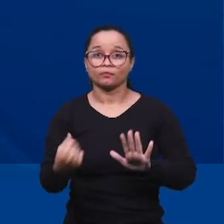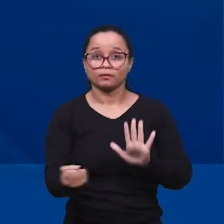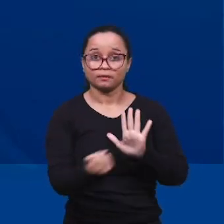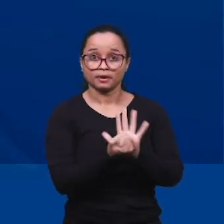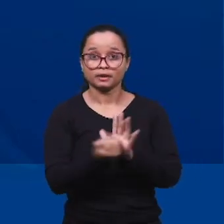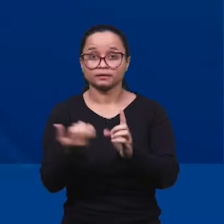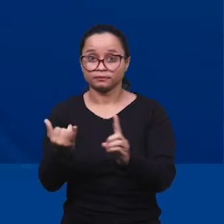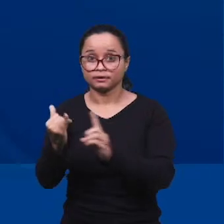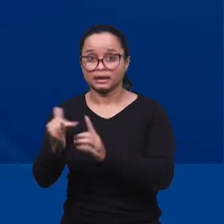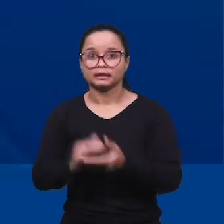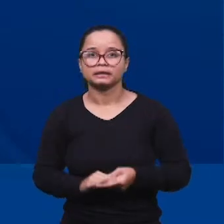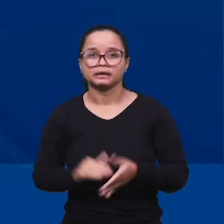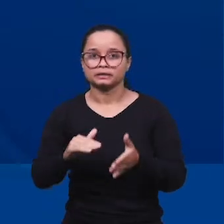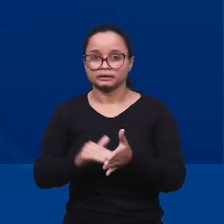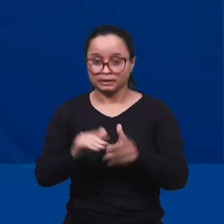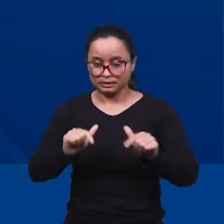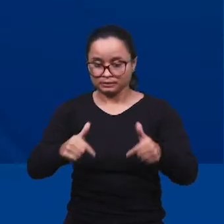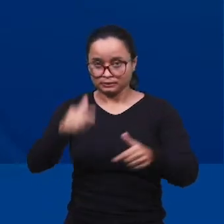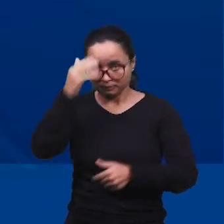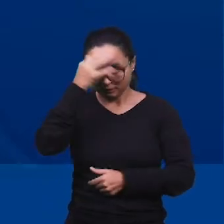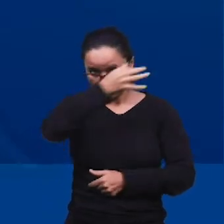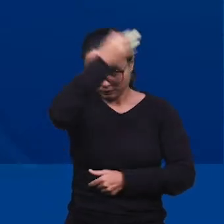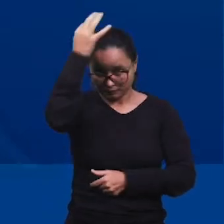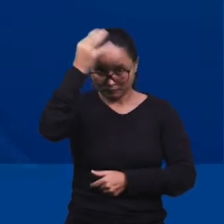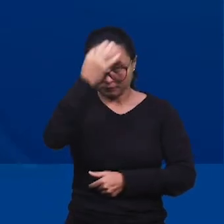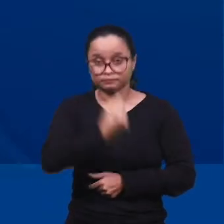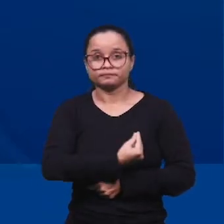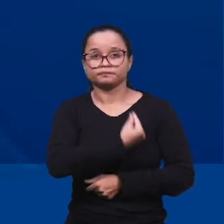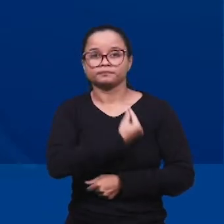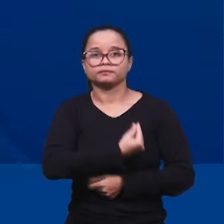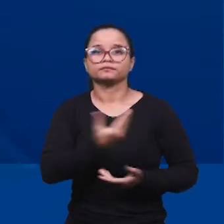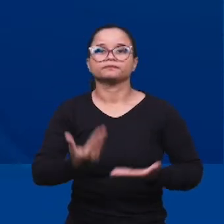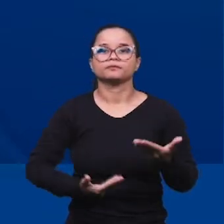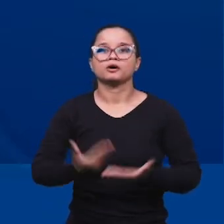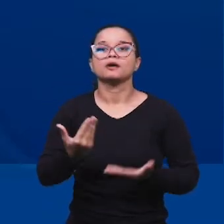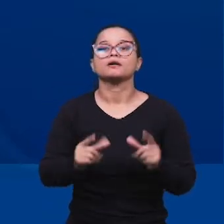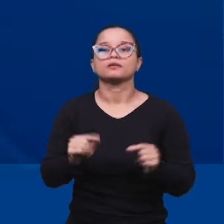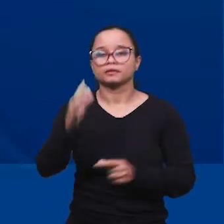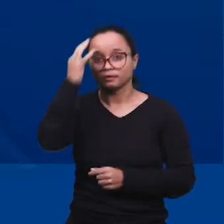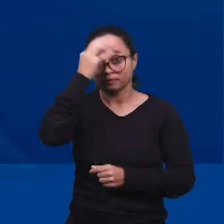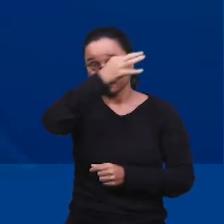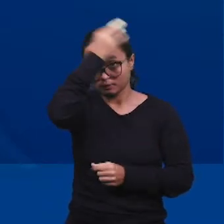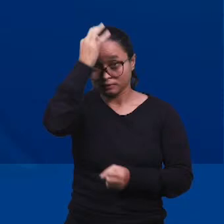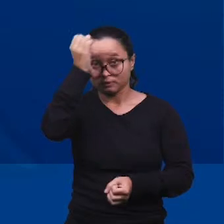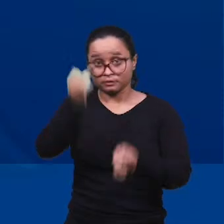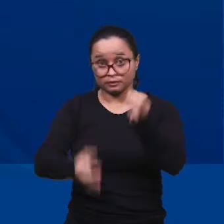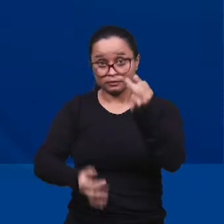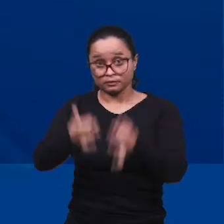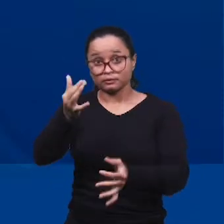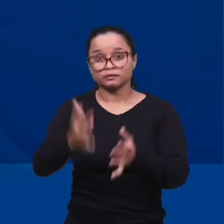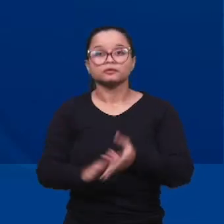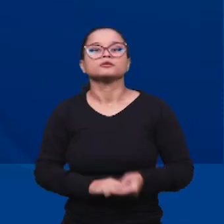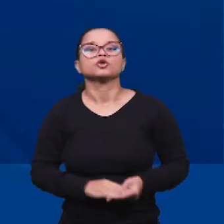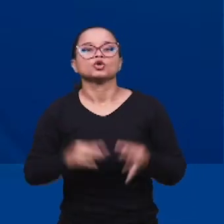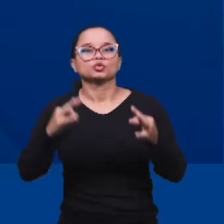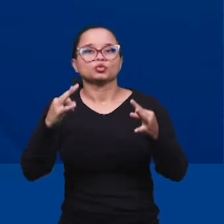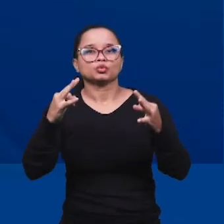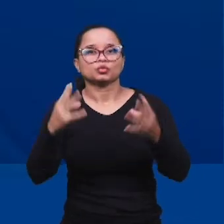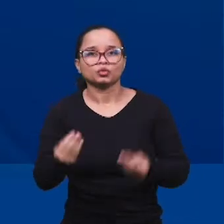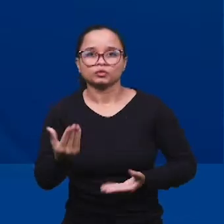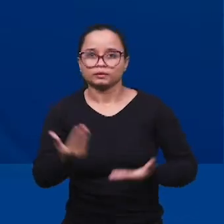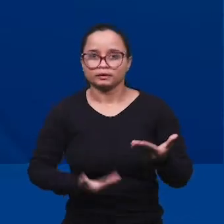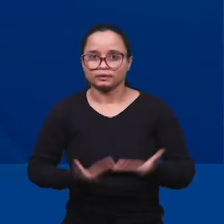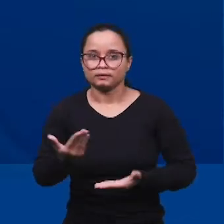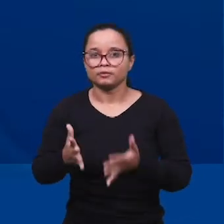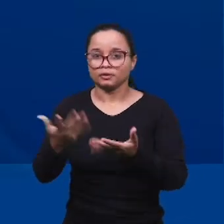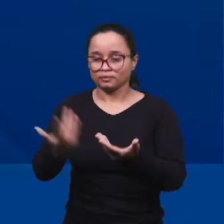a última manifestação do Espírito Santo na vida da igreja é o derramar do Espírito Santo sobre toda a carne e sobre a vida da